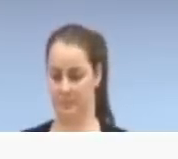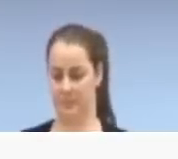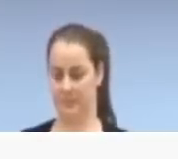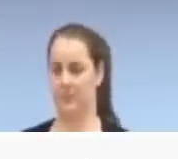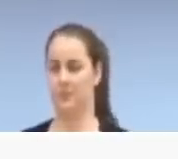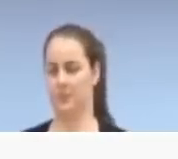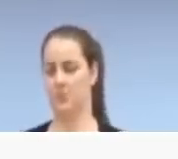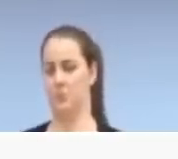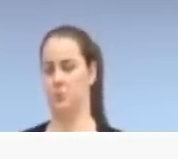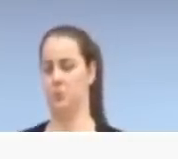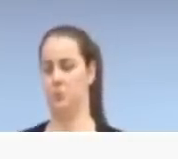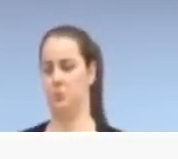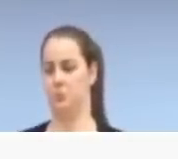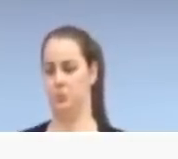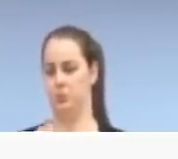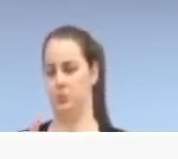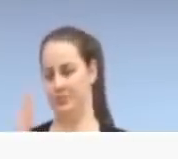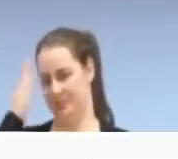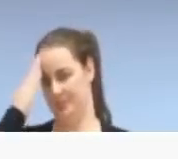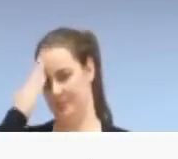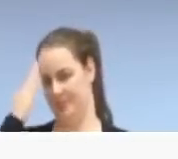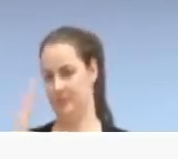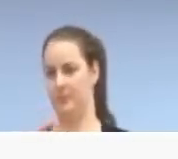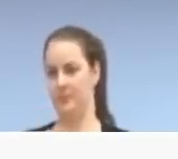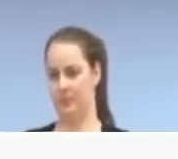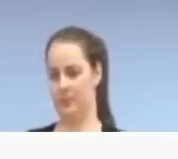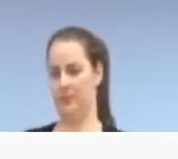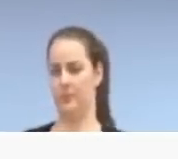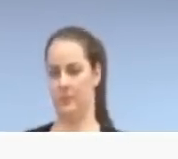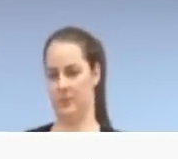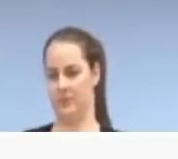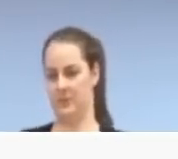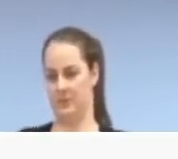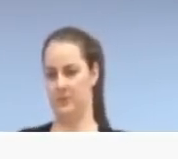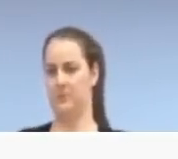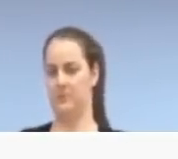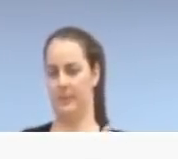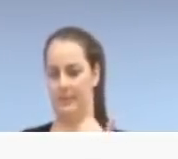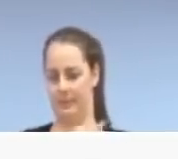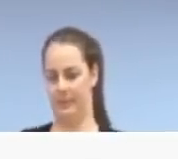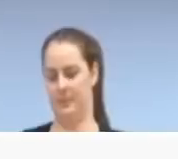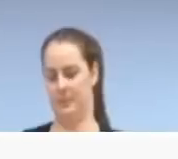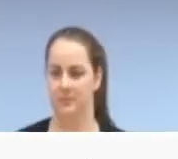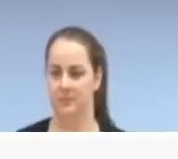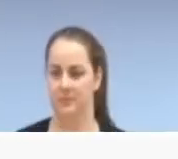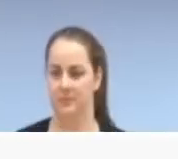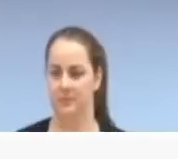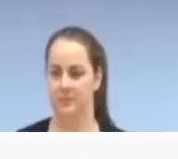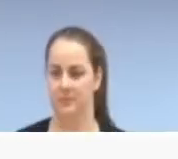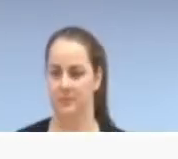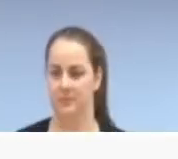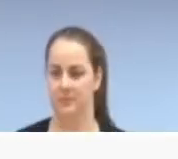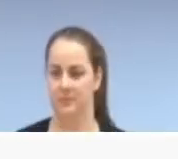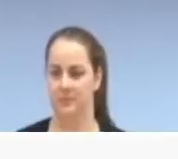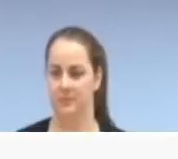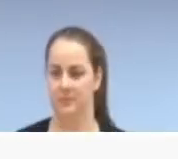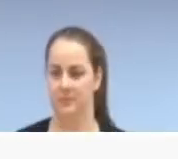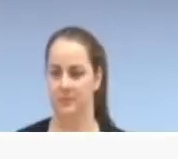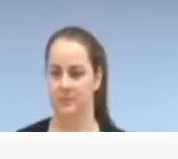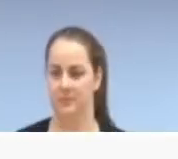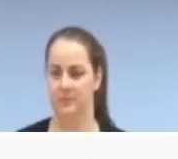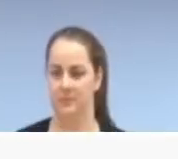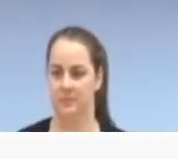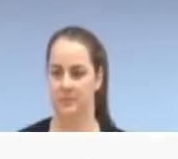né então é muito comum que a gente veja diante de situações como essa também como racismo como lgbtfobia né como outras